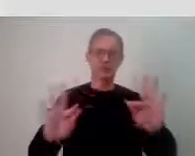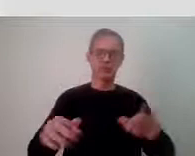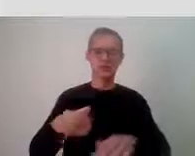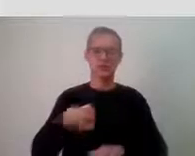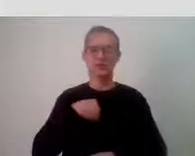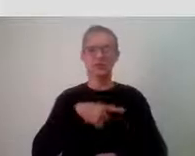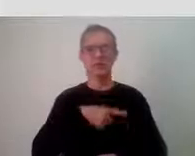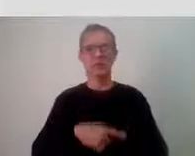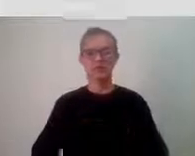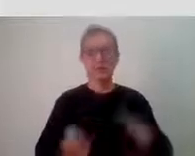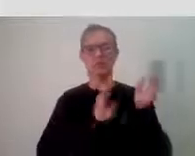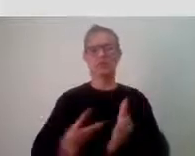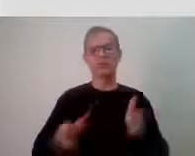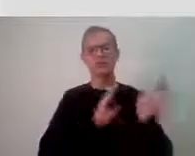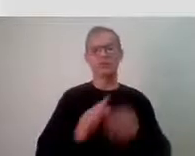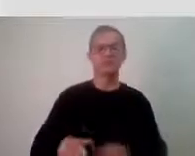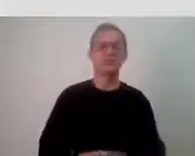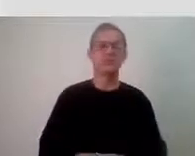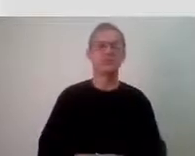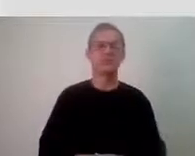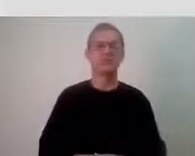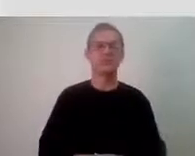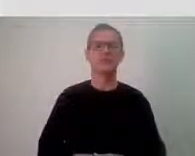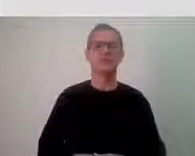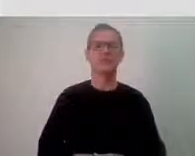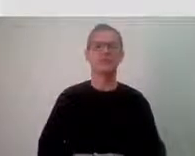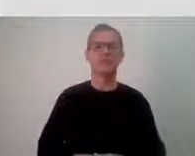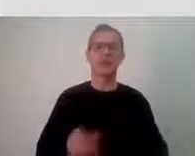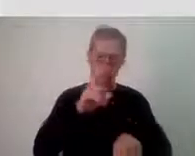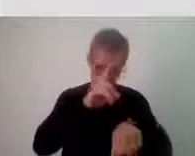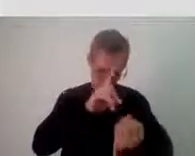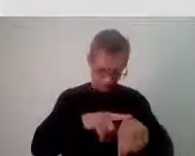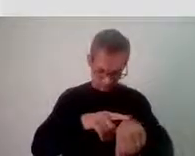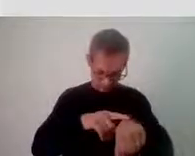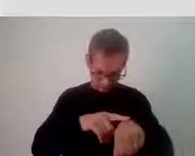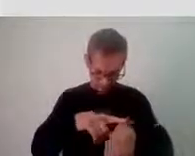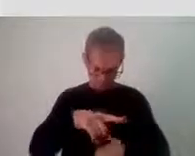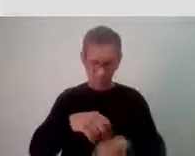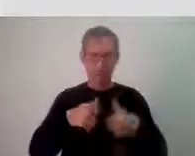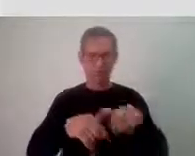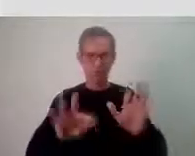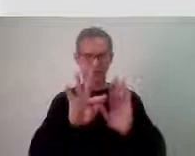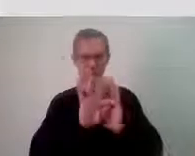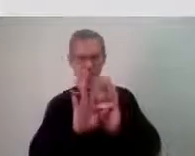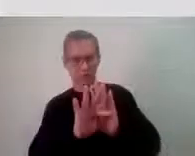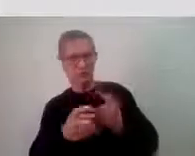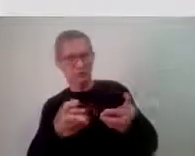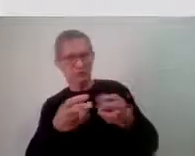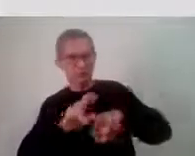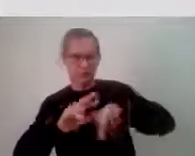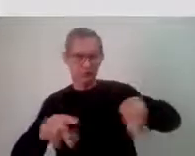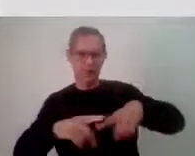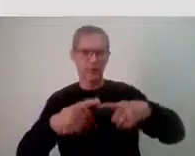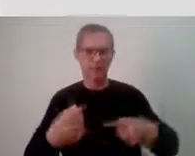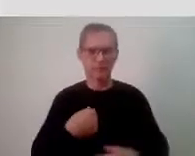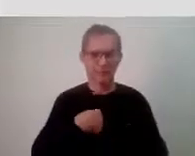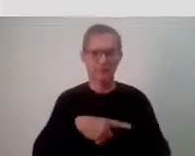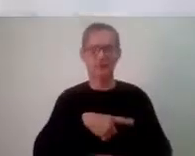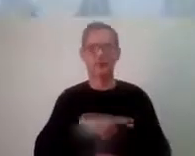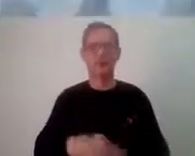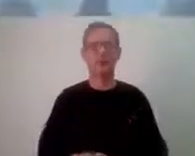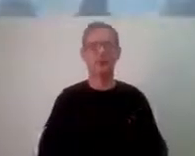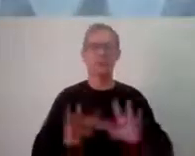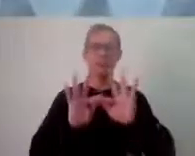dá a produção em relação ao tempo, é dada dessa forma. Perceba a diferença, ali eu tenho